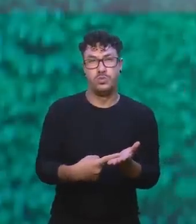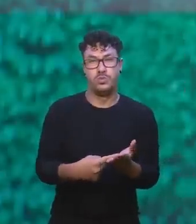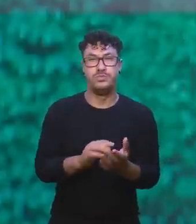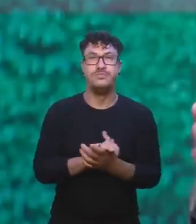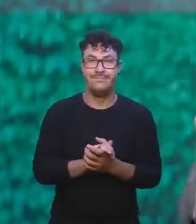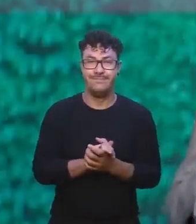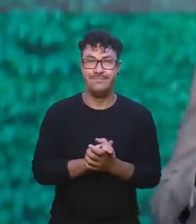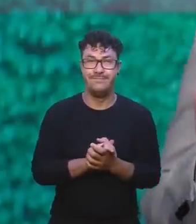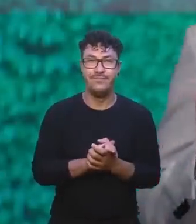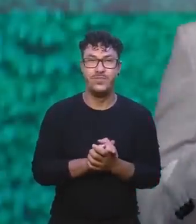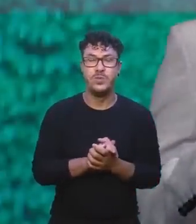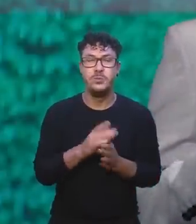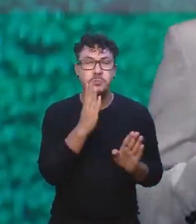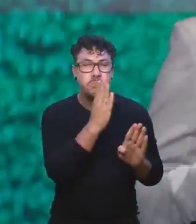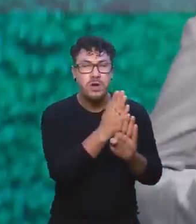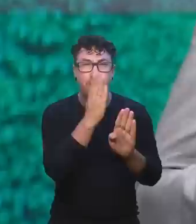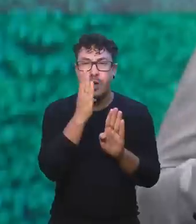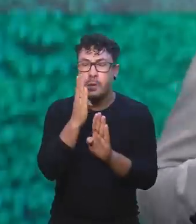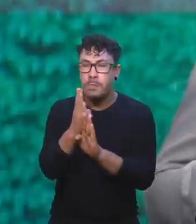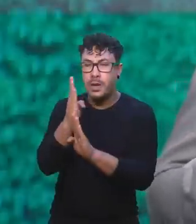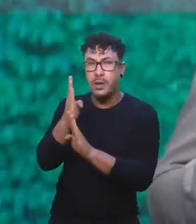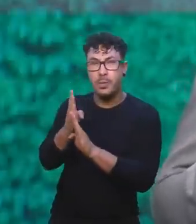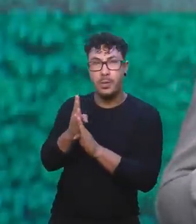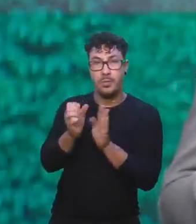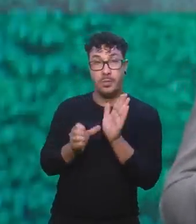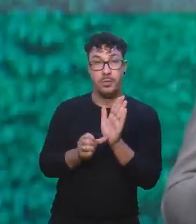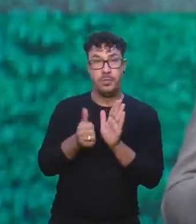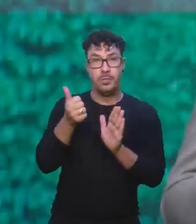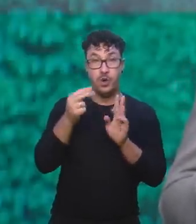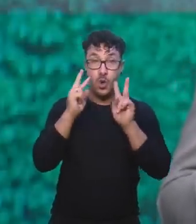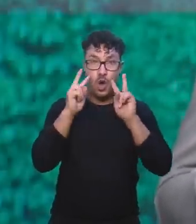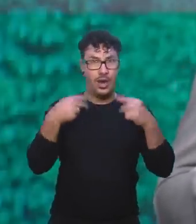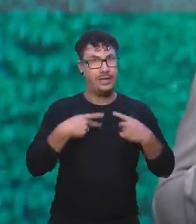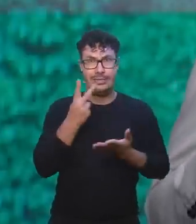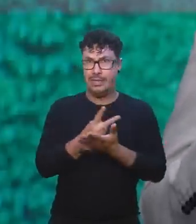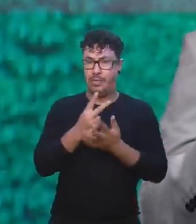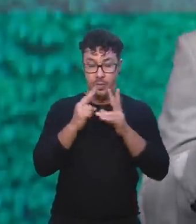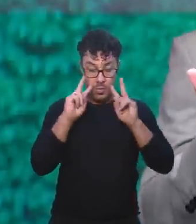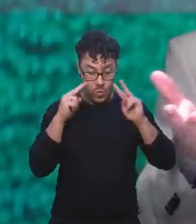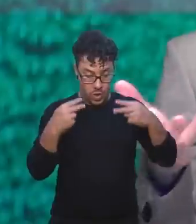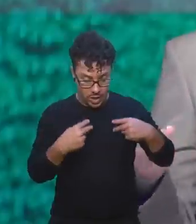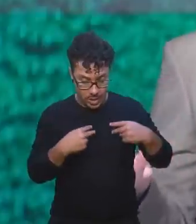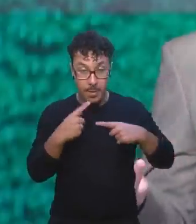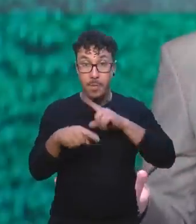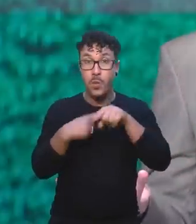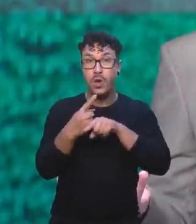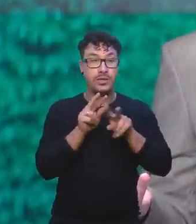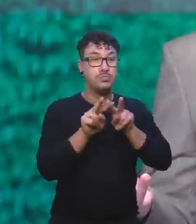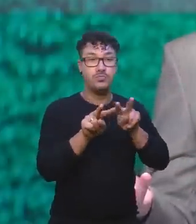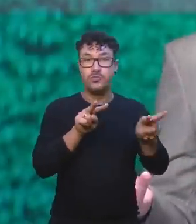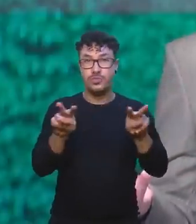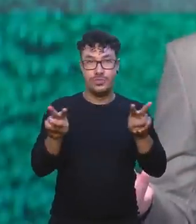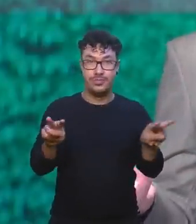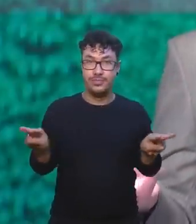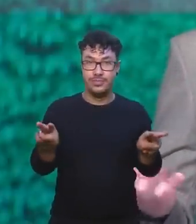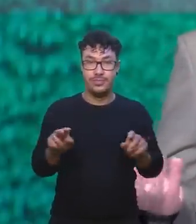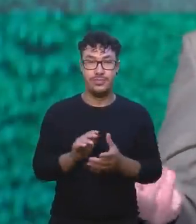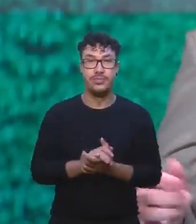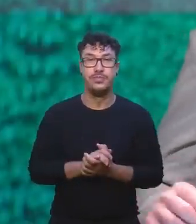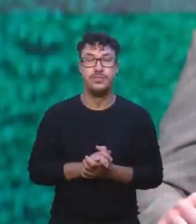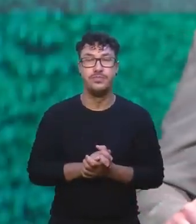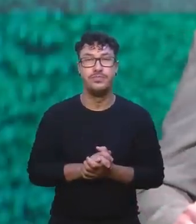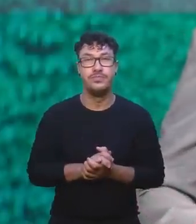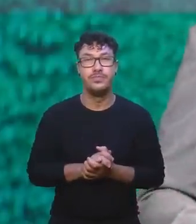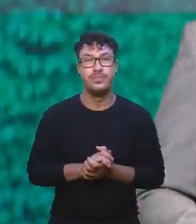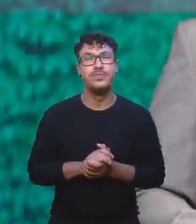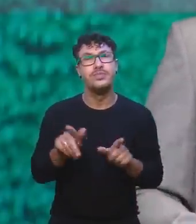Para a gente poder ir identificando um pouco, primeiro olhando sempre em nós, e depois as pessoas à nossa volta. E aqui